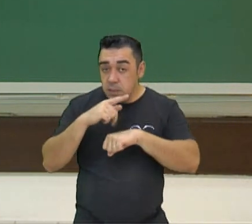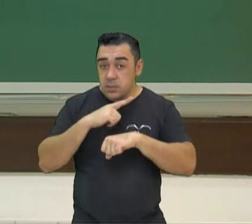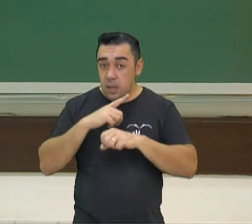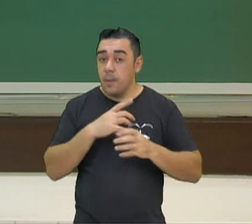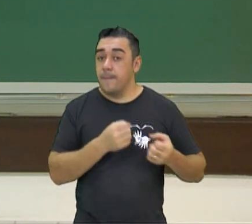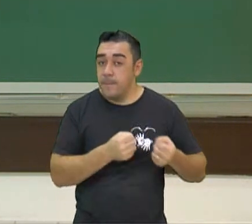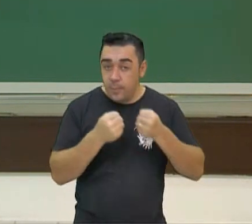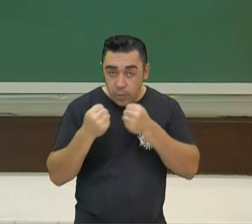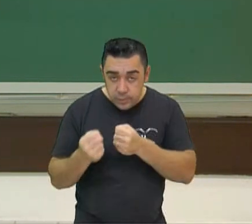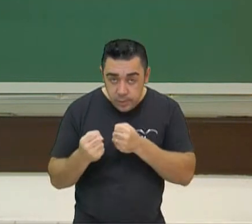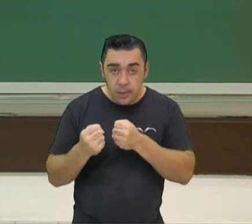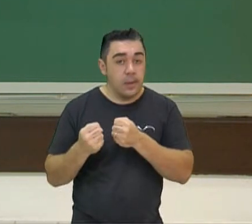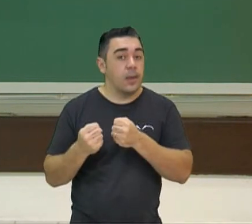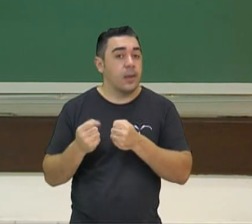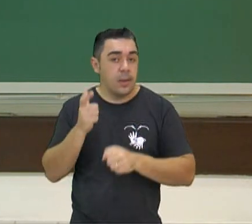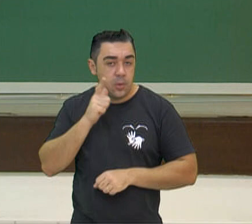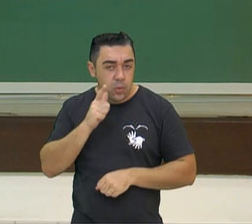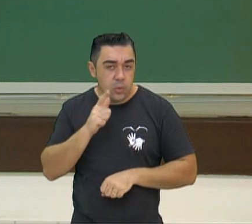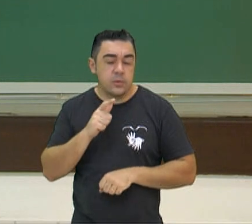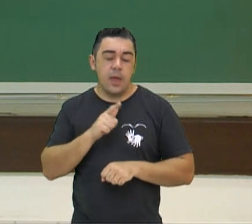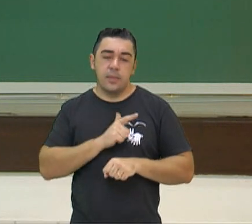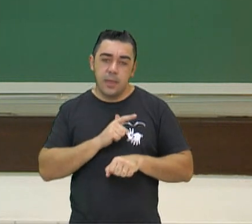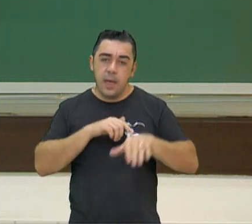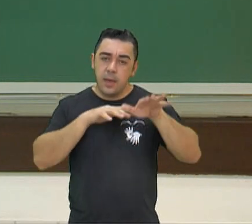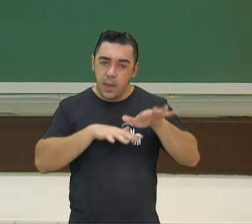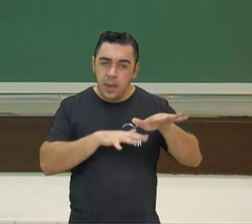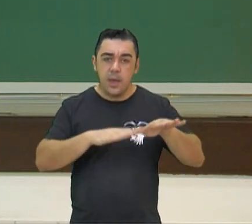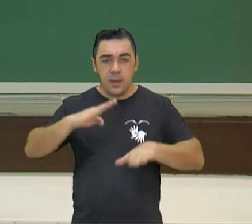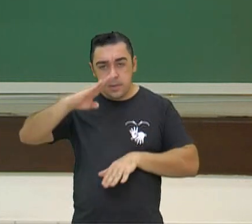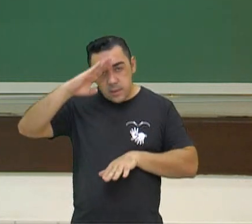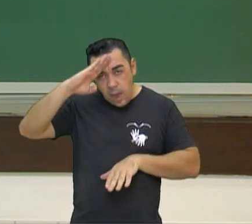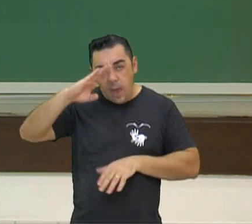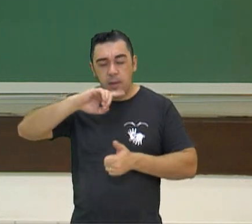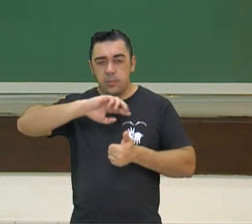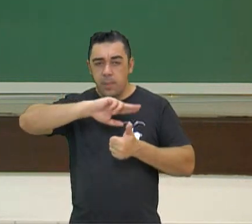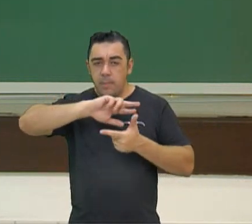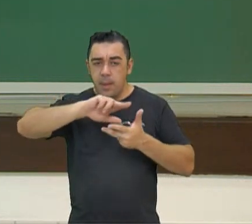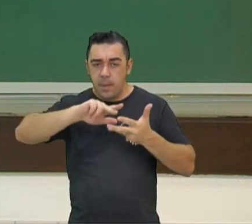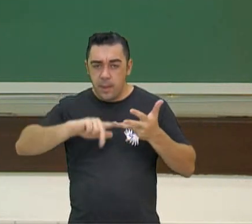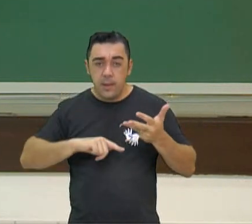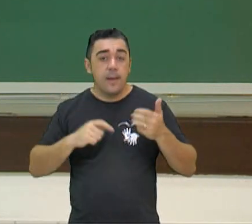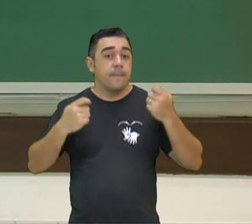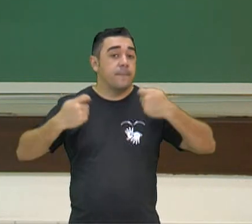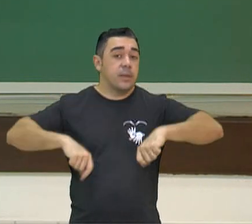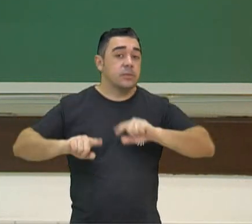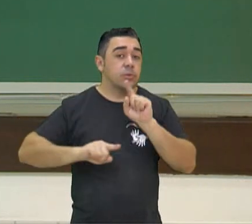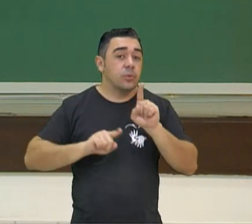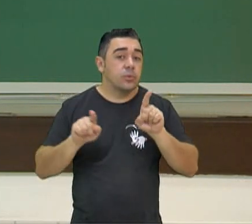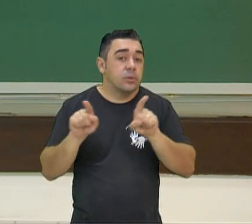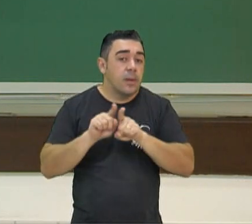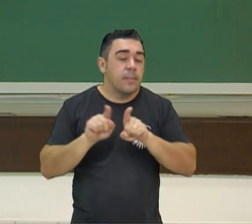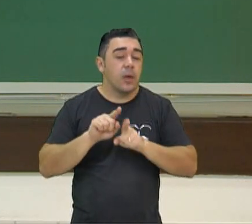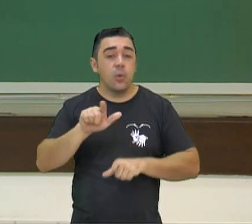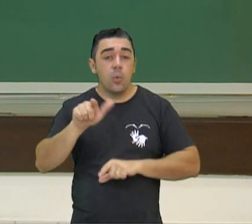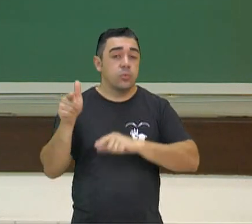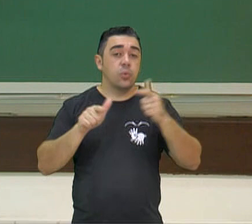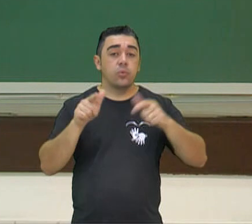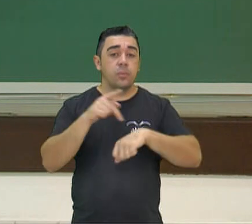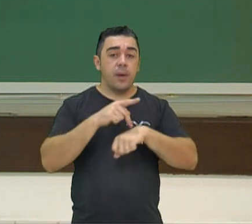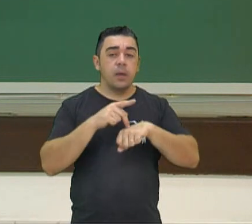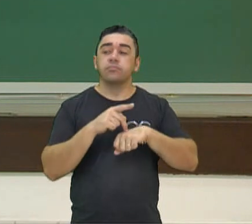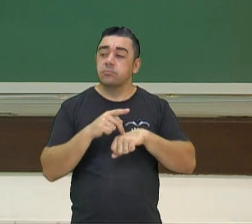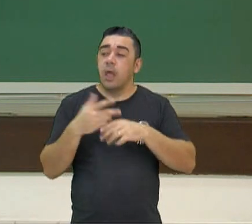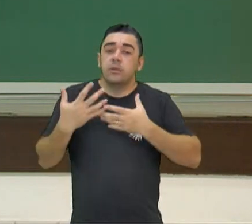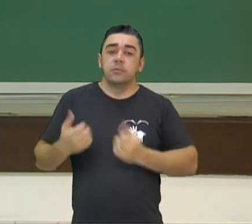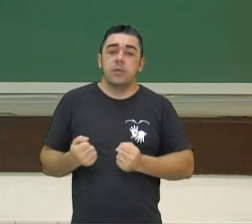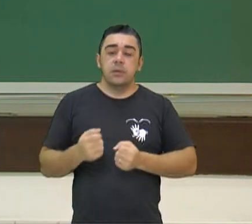poder de exército e várias outras situações, é necessário que os outros o reconheçam. A ONU,